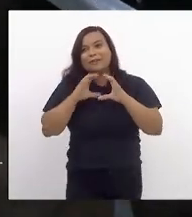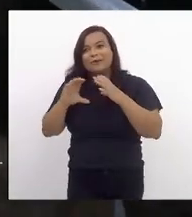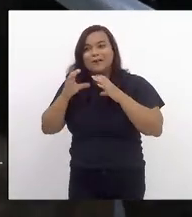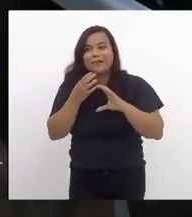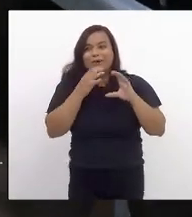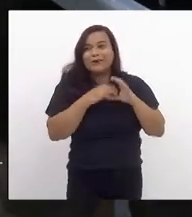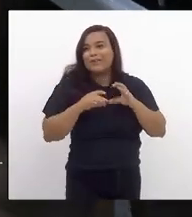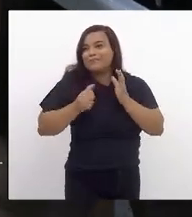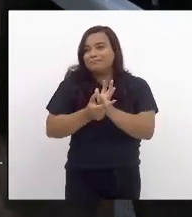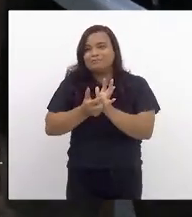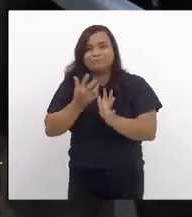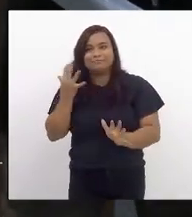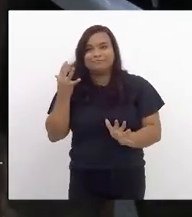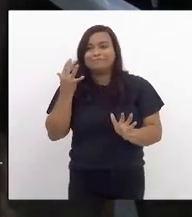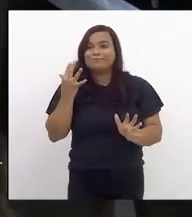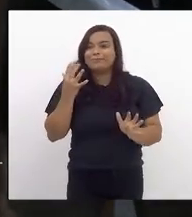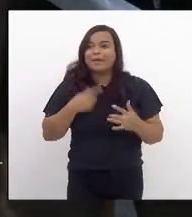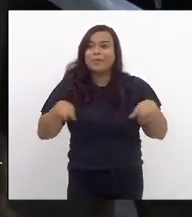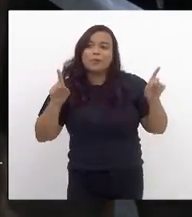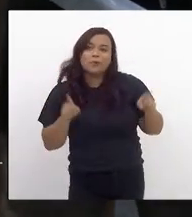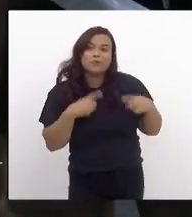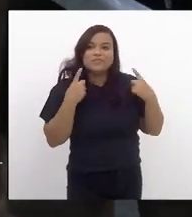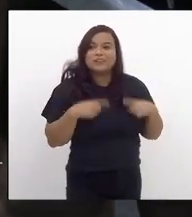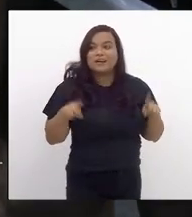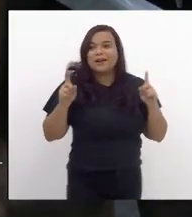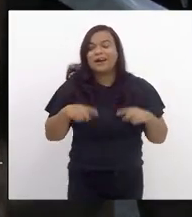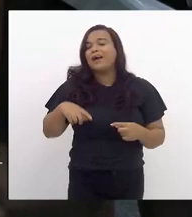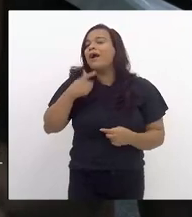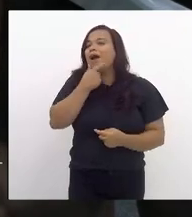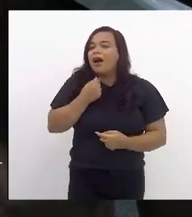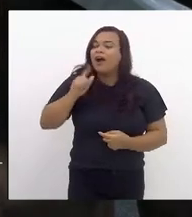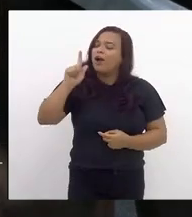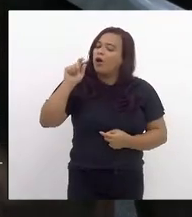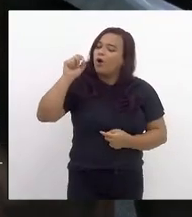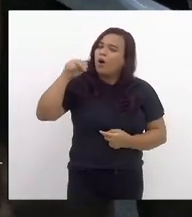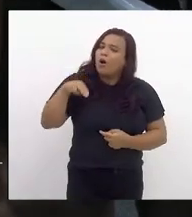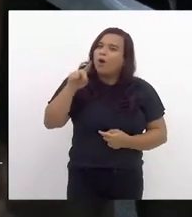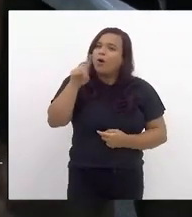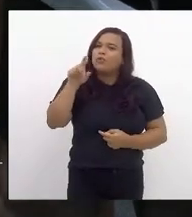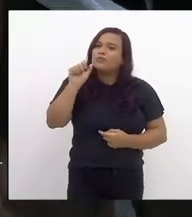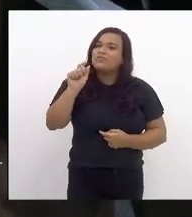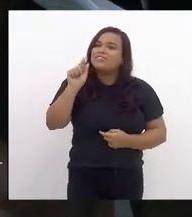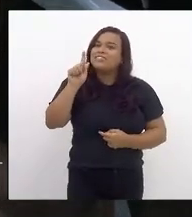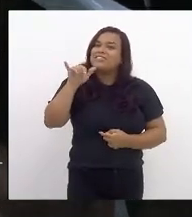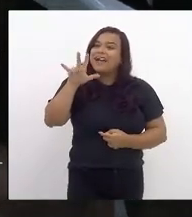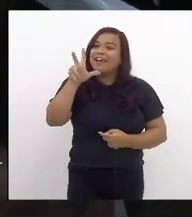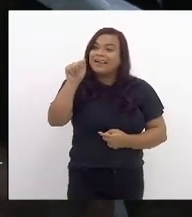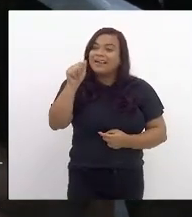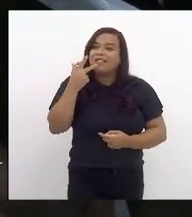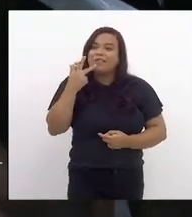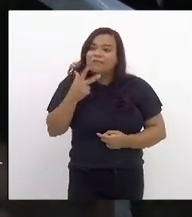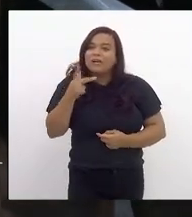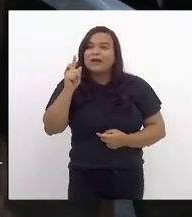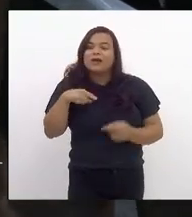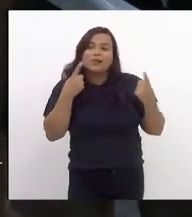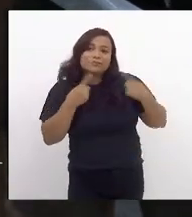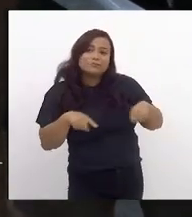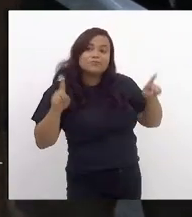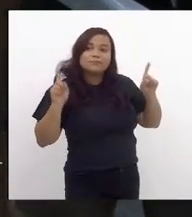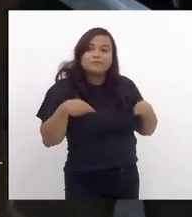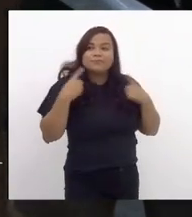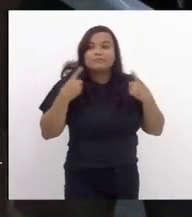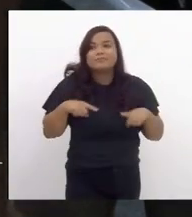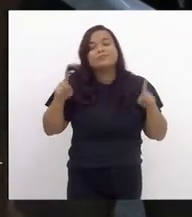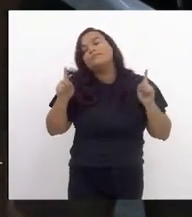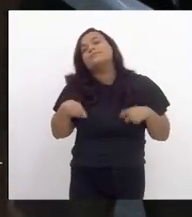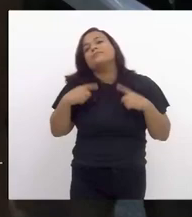parafraseando a canção de Gonzaguinha, sabe, André? Parafraseando Gonzaguinha, naquela canção clássica, em que ele